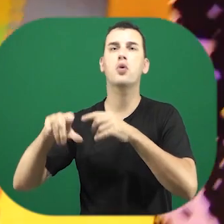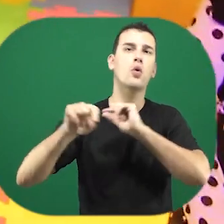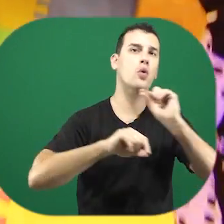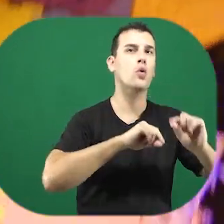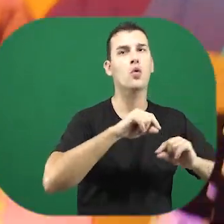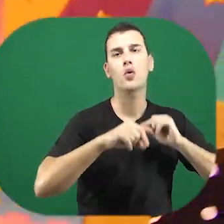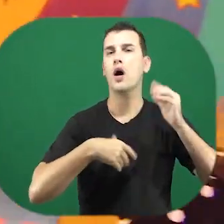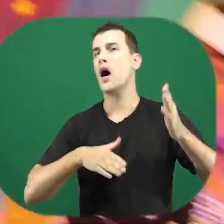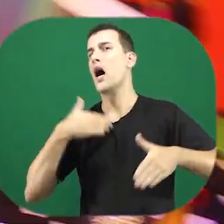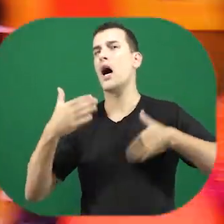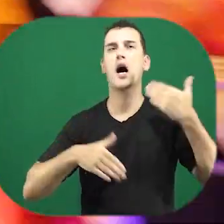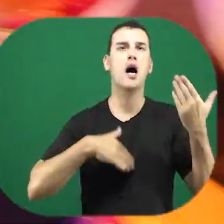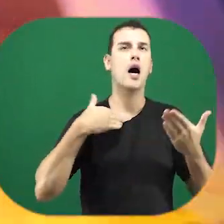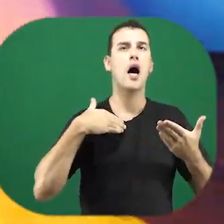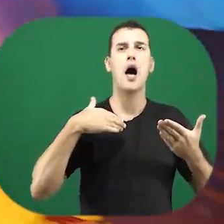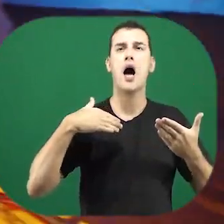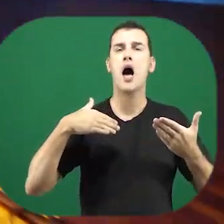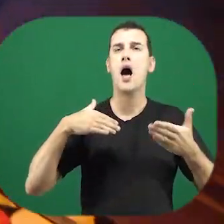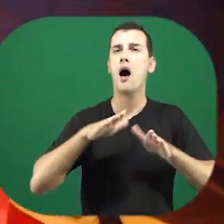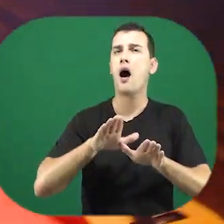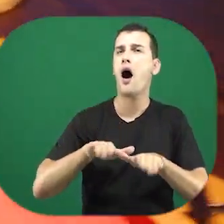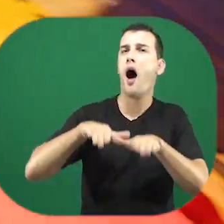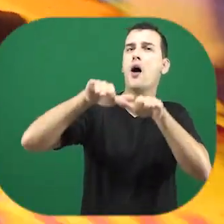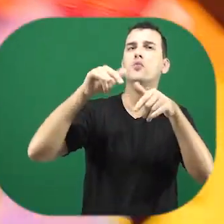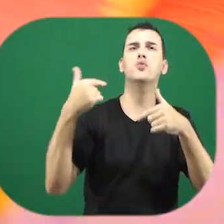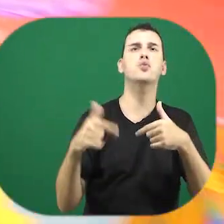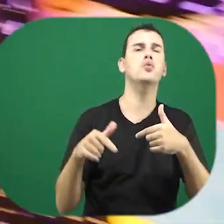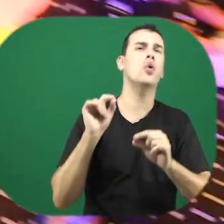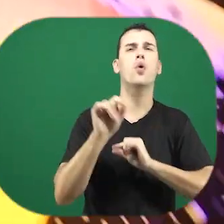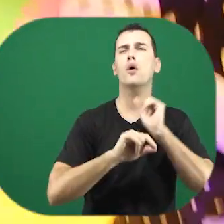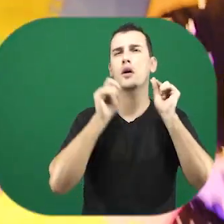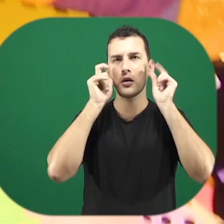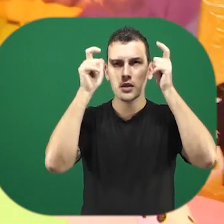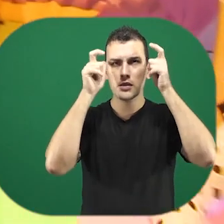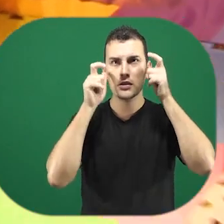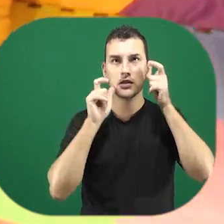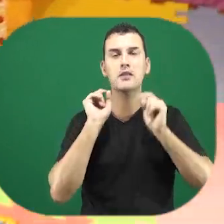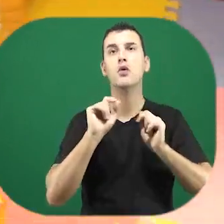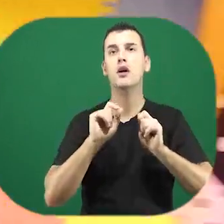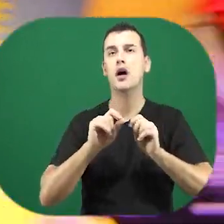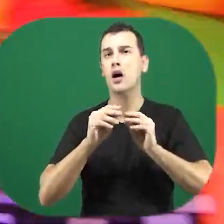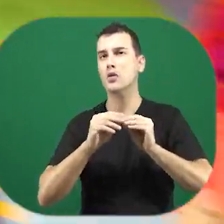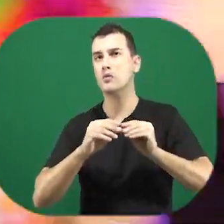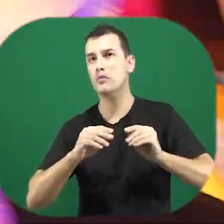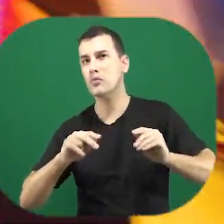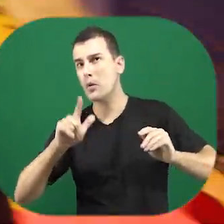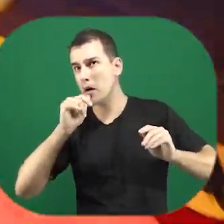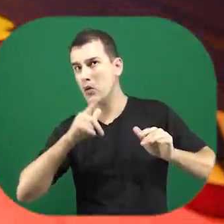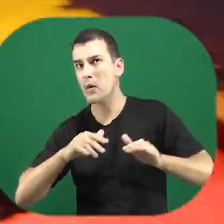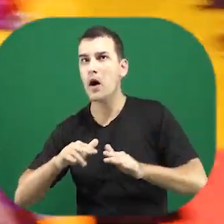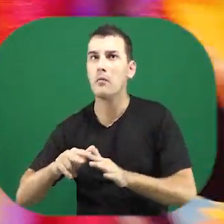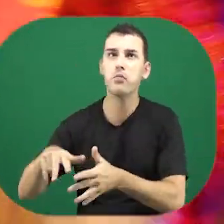alegremente, não possuíam asas. E a princesa subiu das espumas do mar e se juntou a